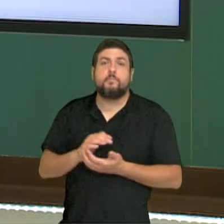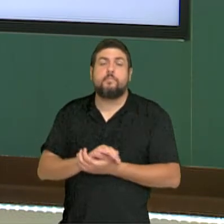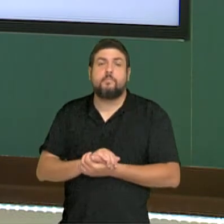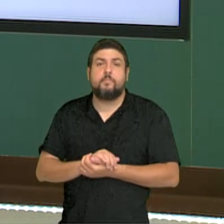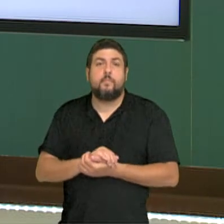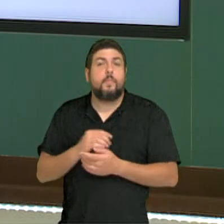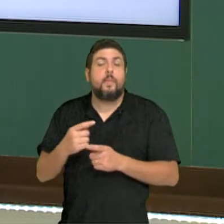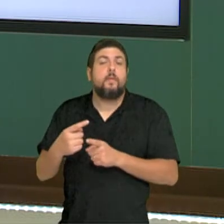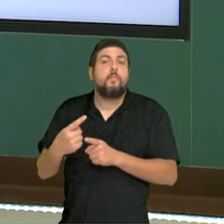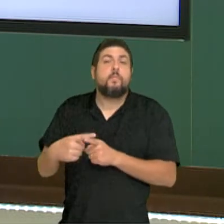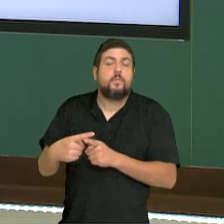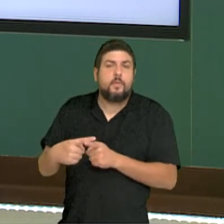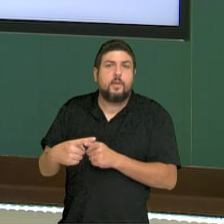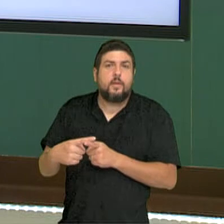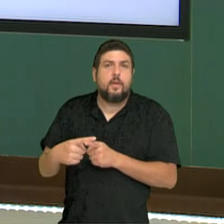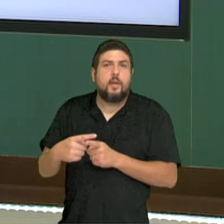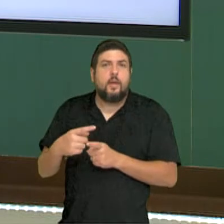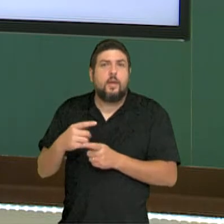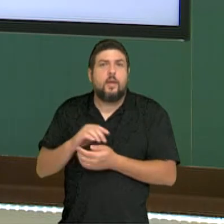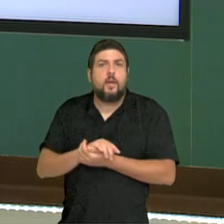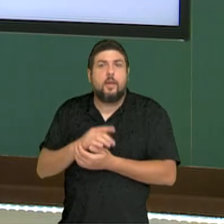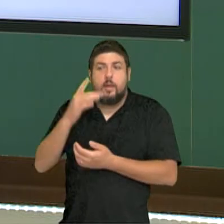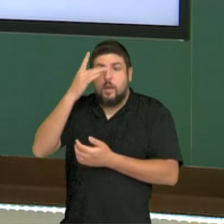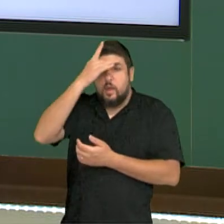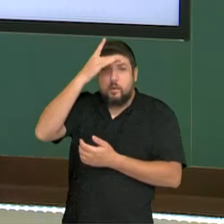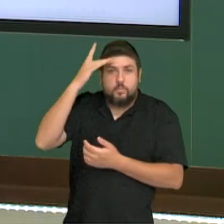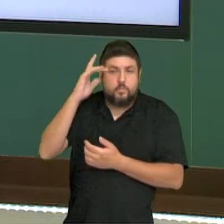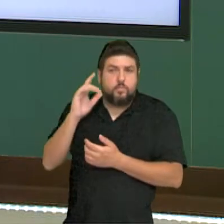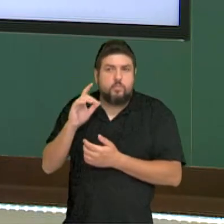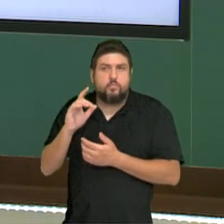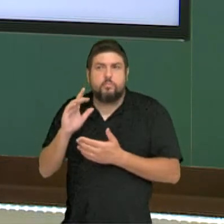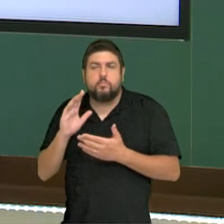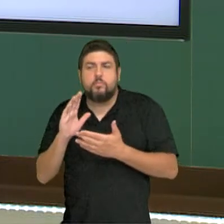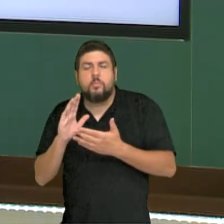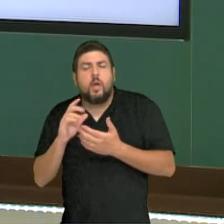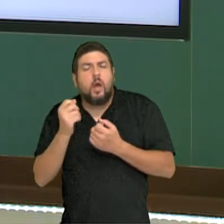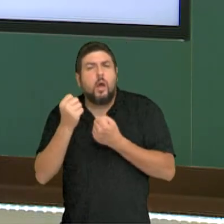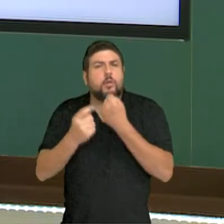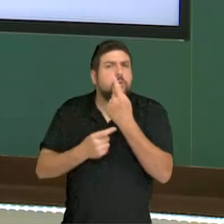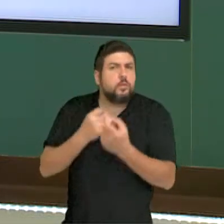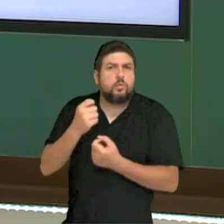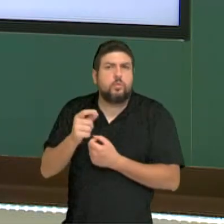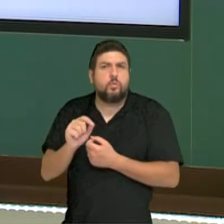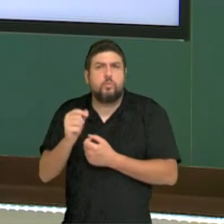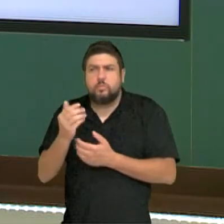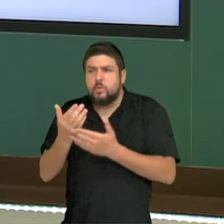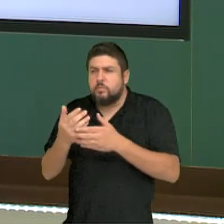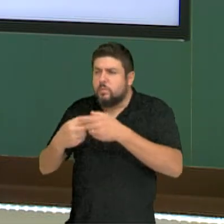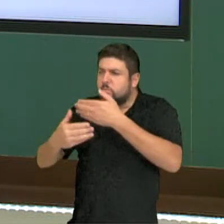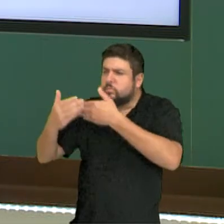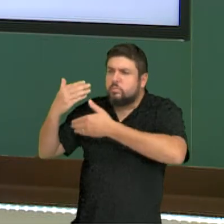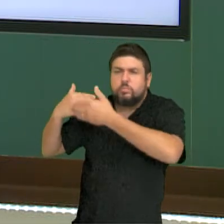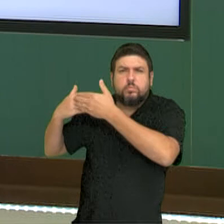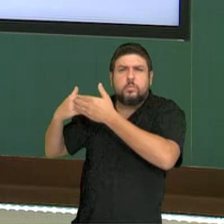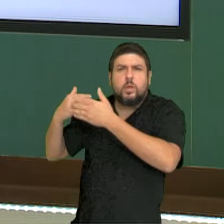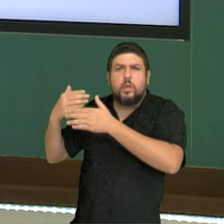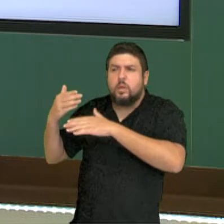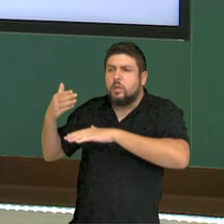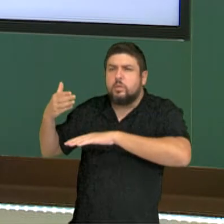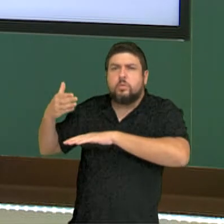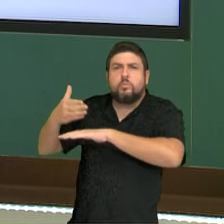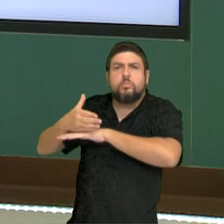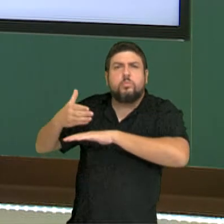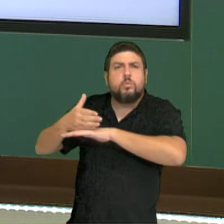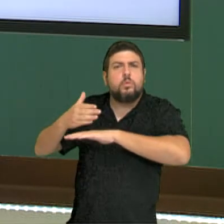Por que as pessoas não em alguma hipótese eu uma situação não tiveram a oportunidade ou não foram